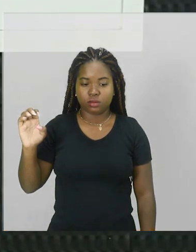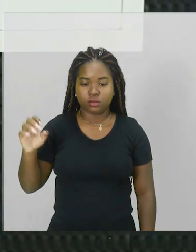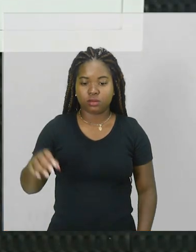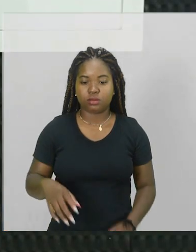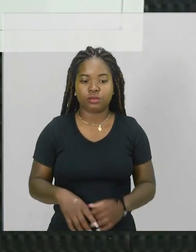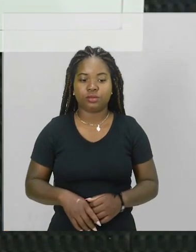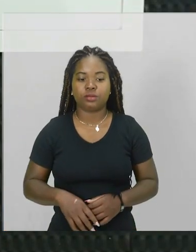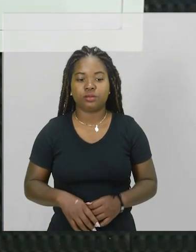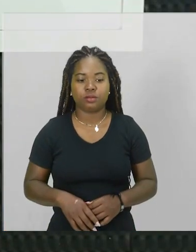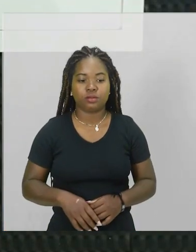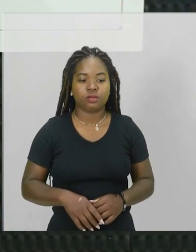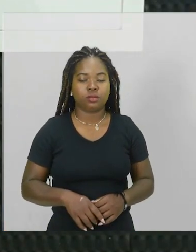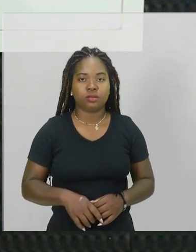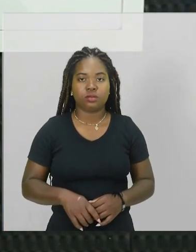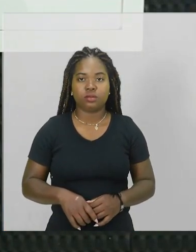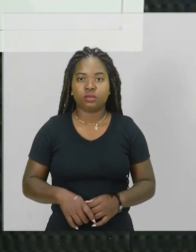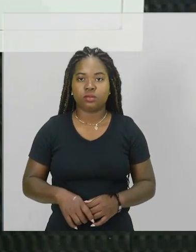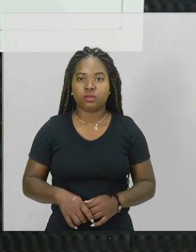Então vamos lá.